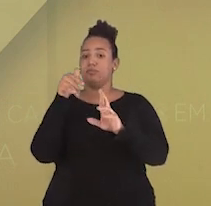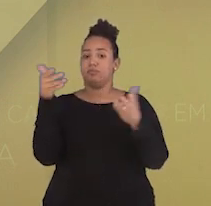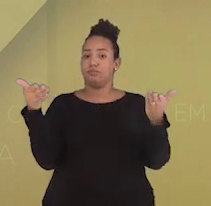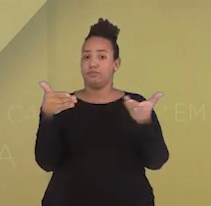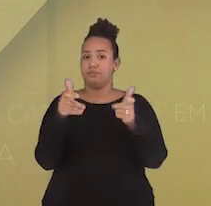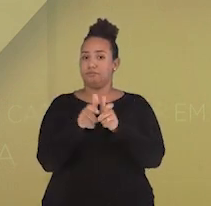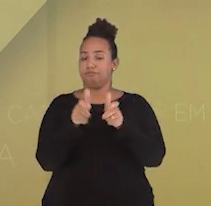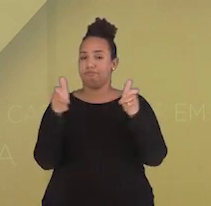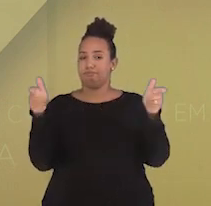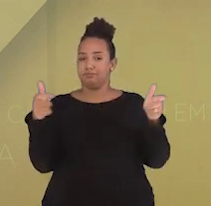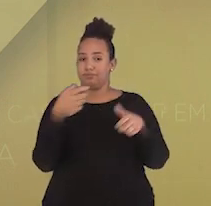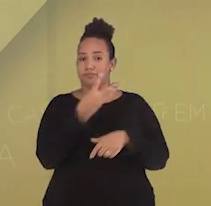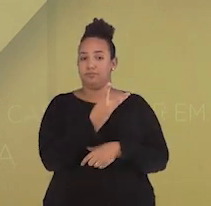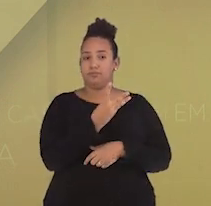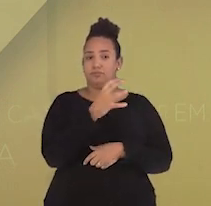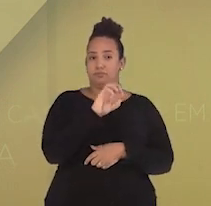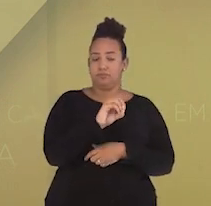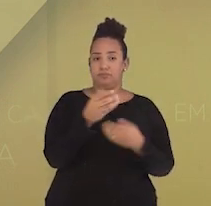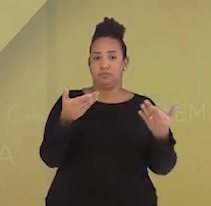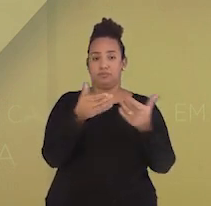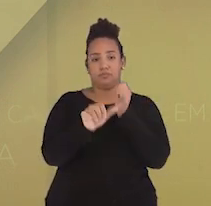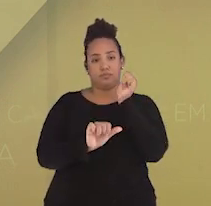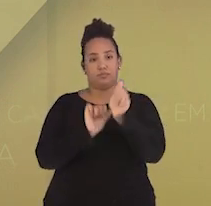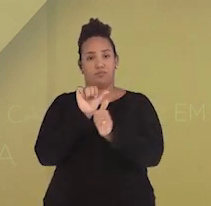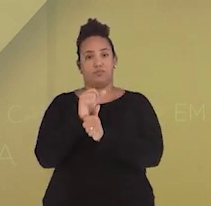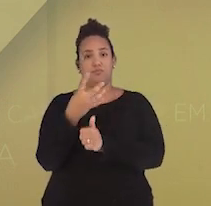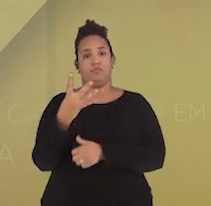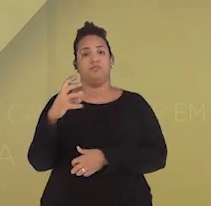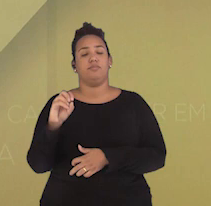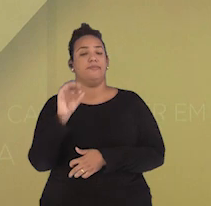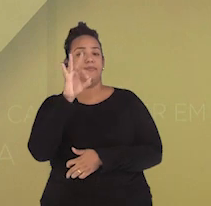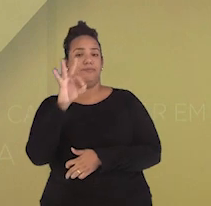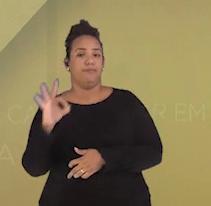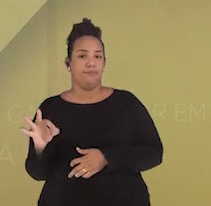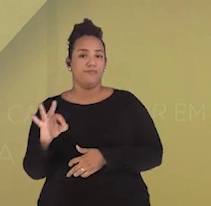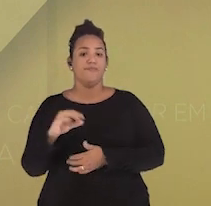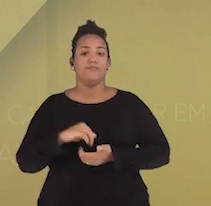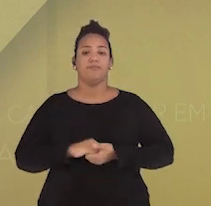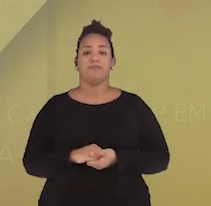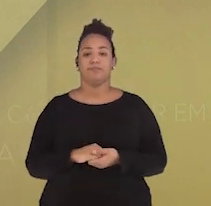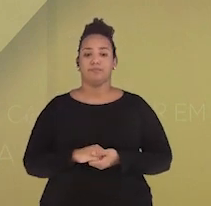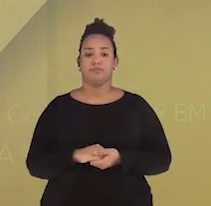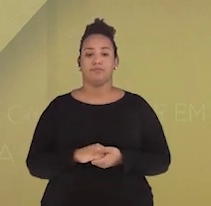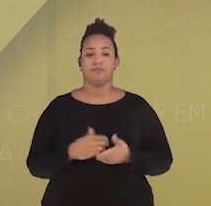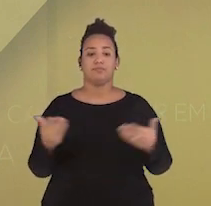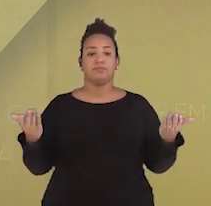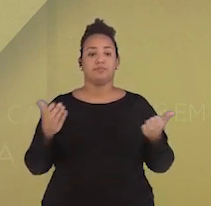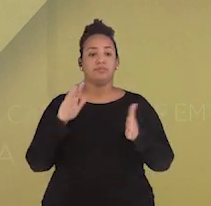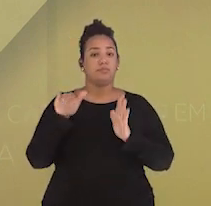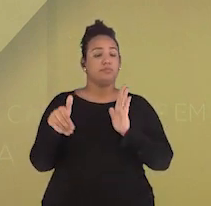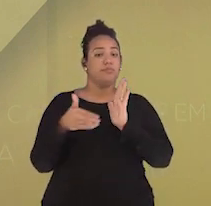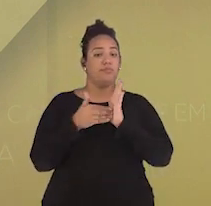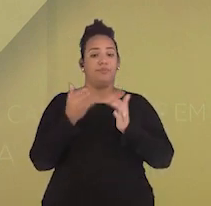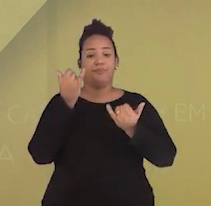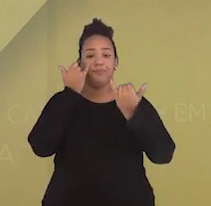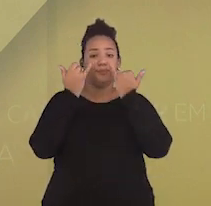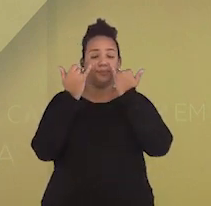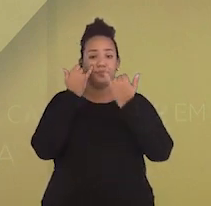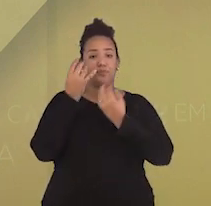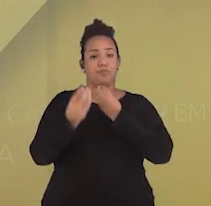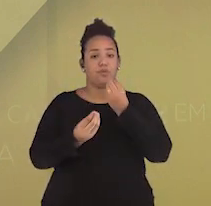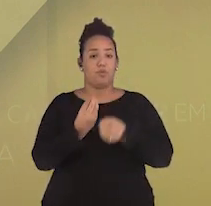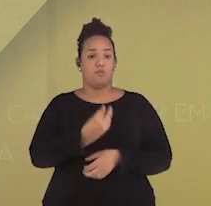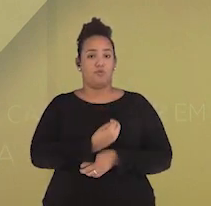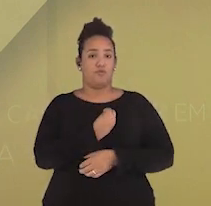Foi de 30% para 40%. Por último, um dado sobre expectativa de